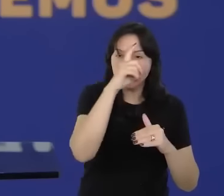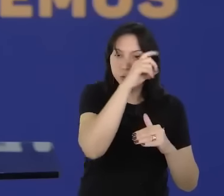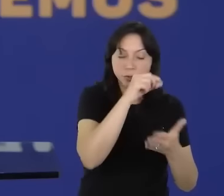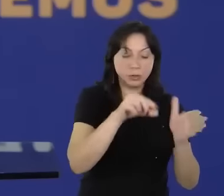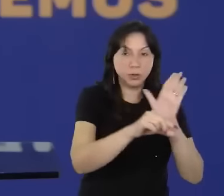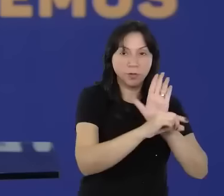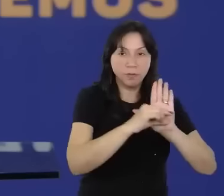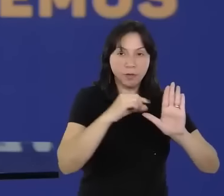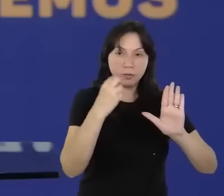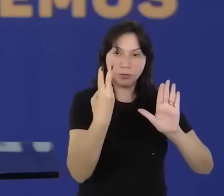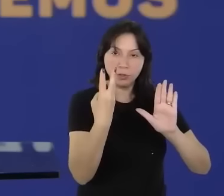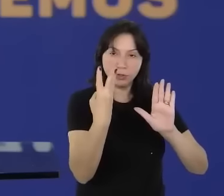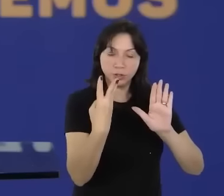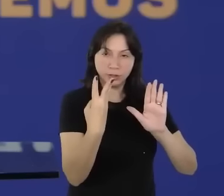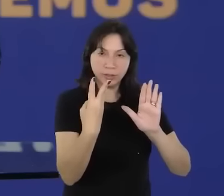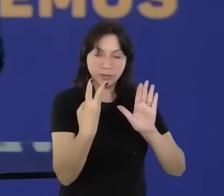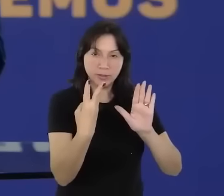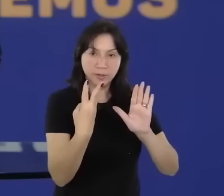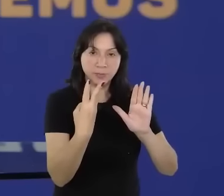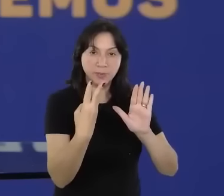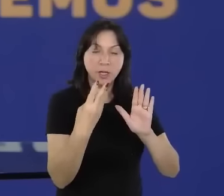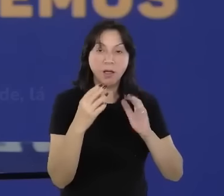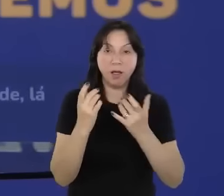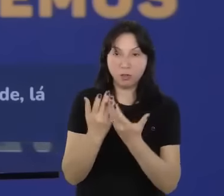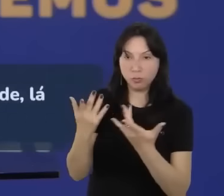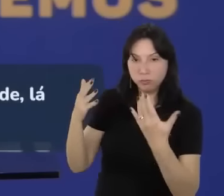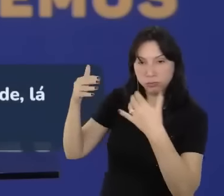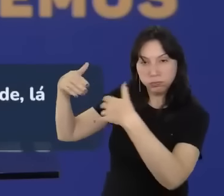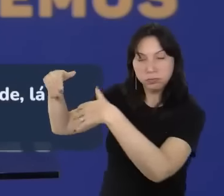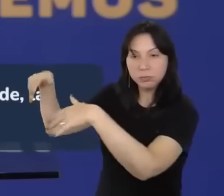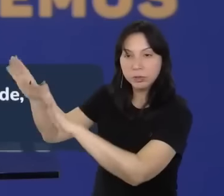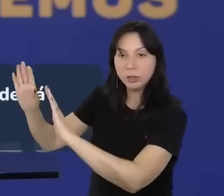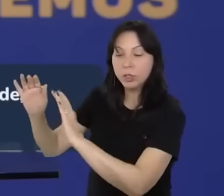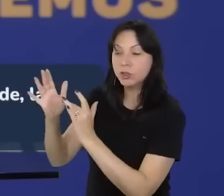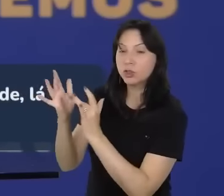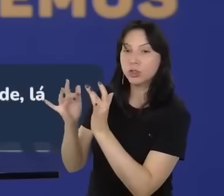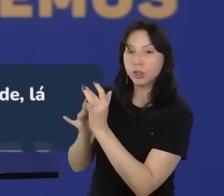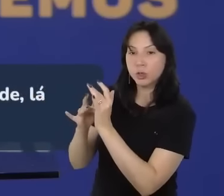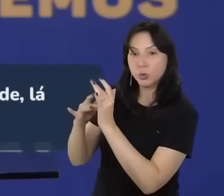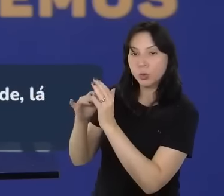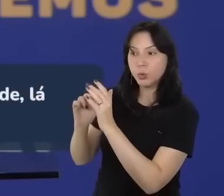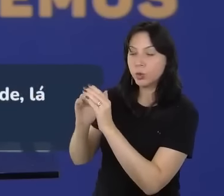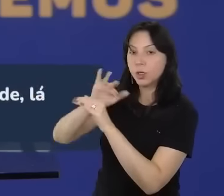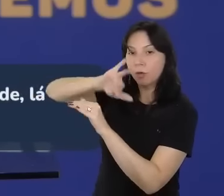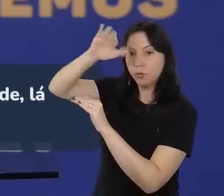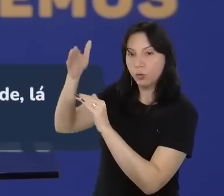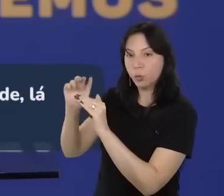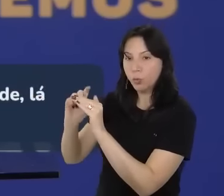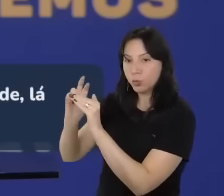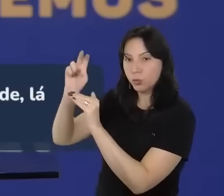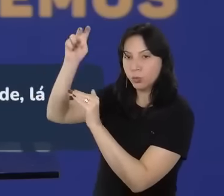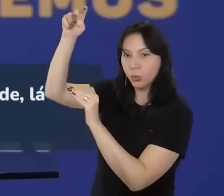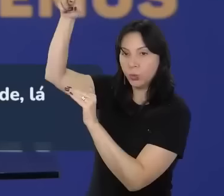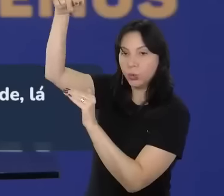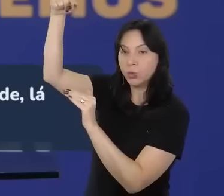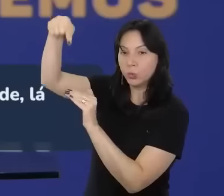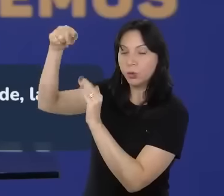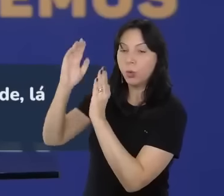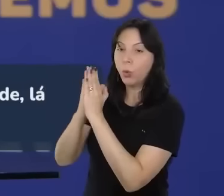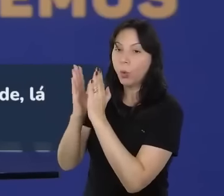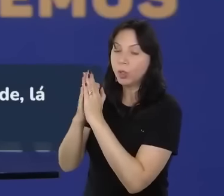23 e despedidas as multidões subiu ao monte a fim de orar sozinho em caina à tarde lá